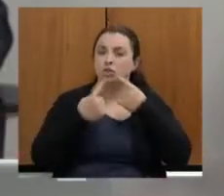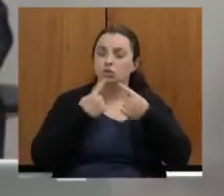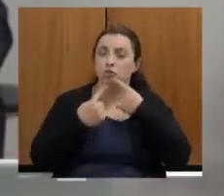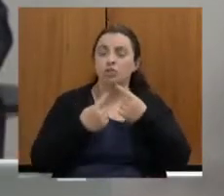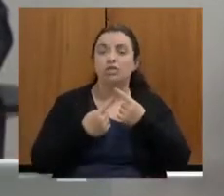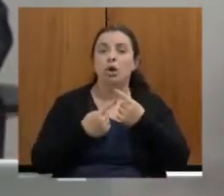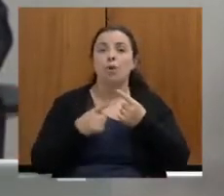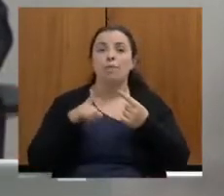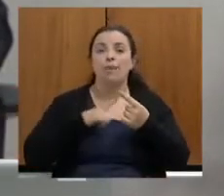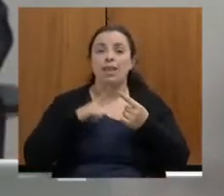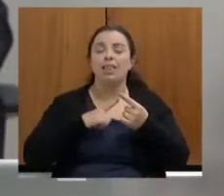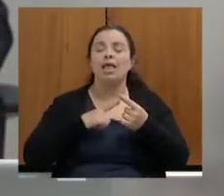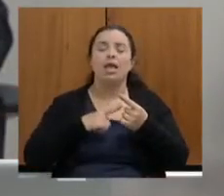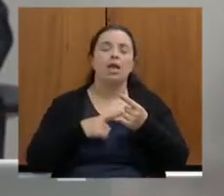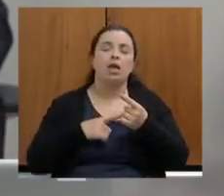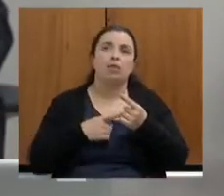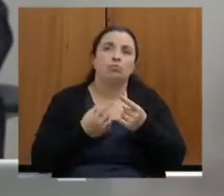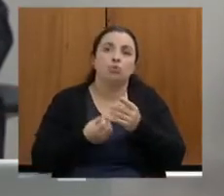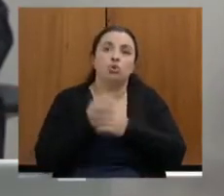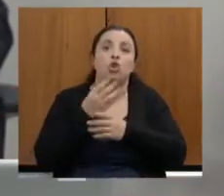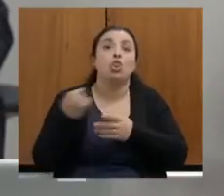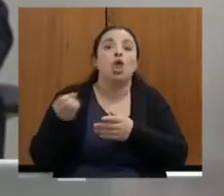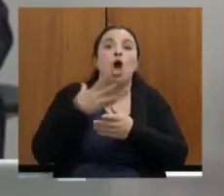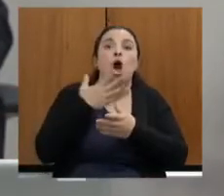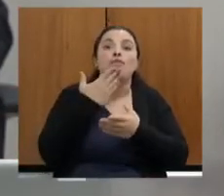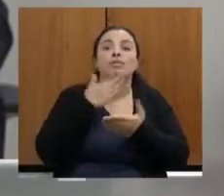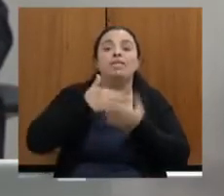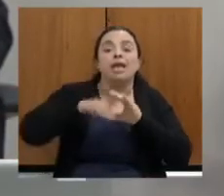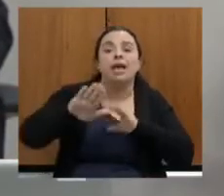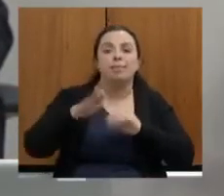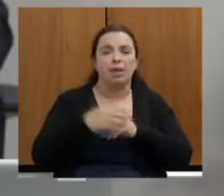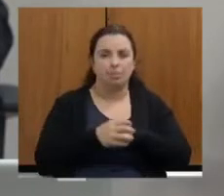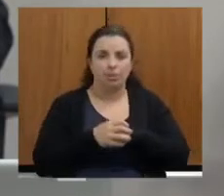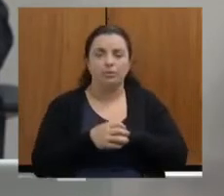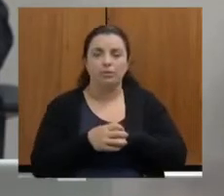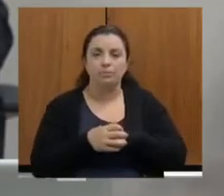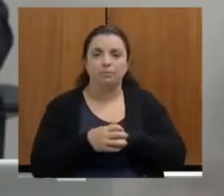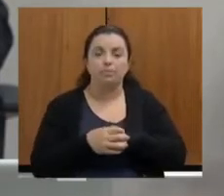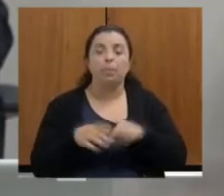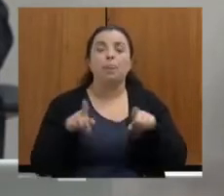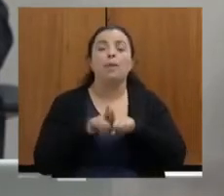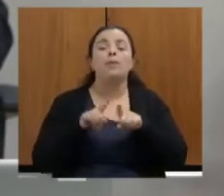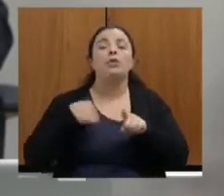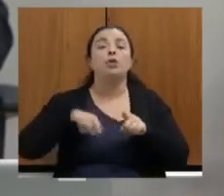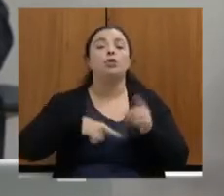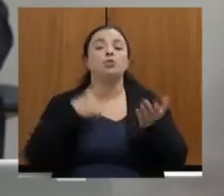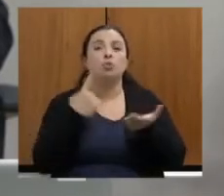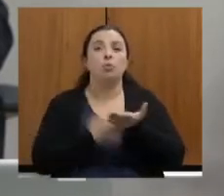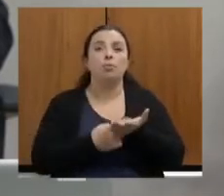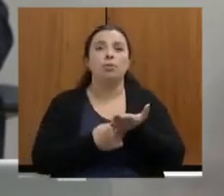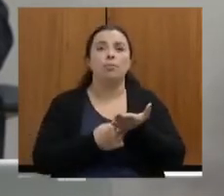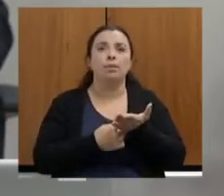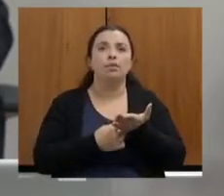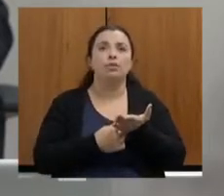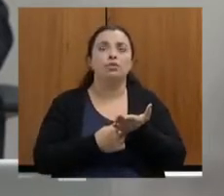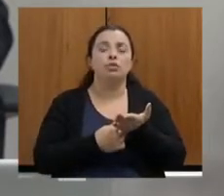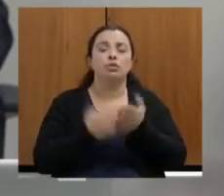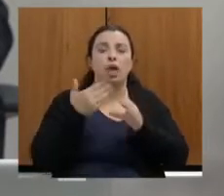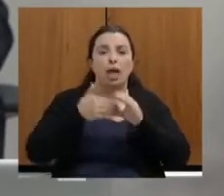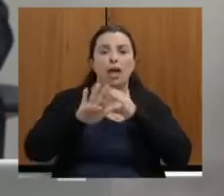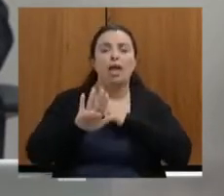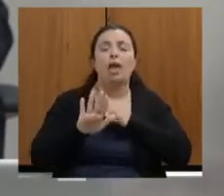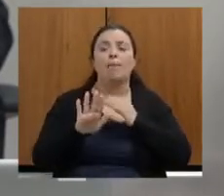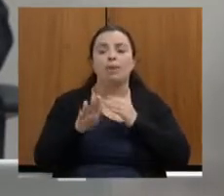aí é encaminhamentos é o nosso compromisso em realizar espaçozinho e em relação à população